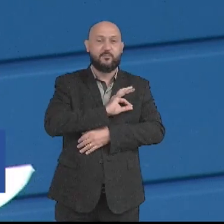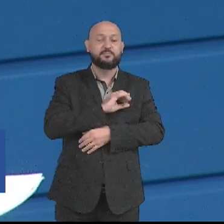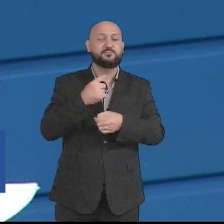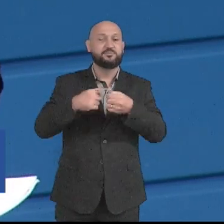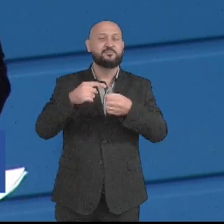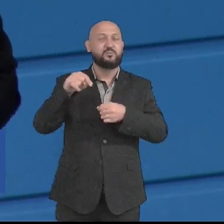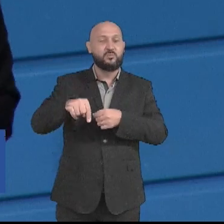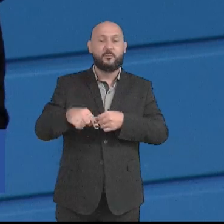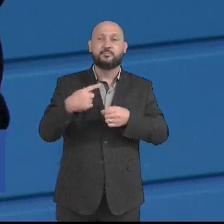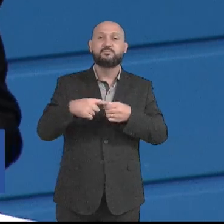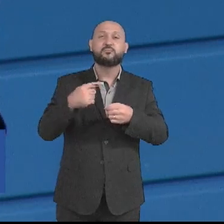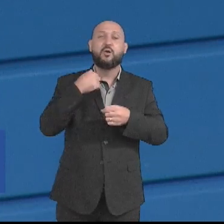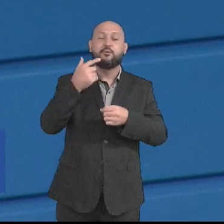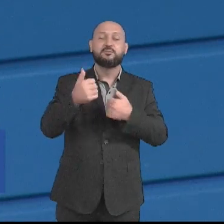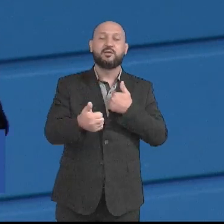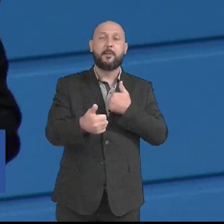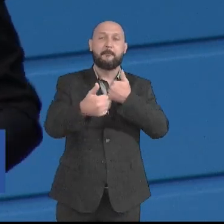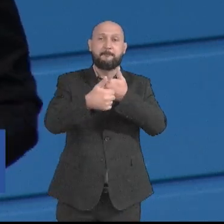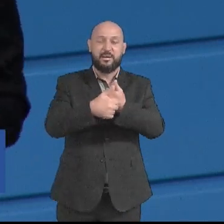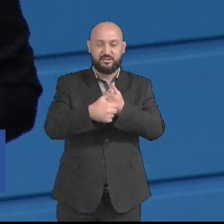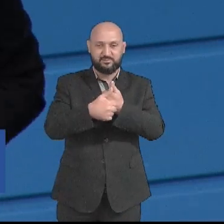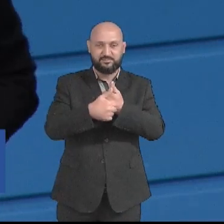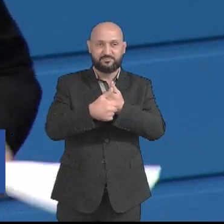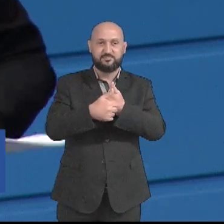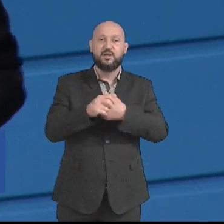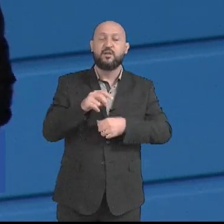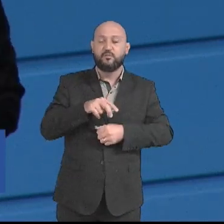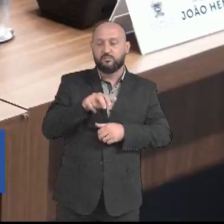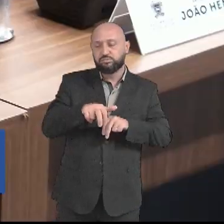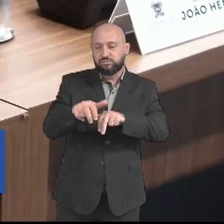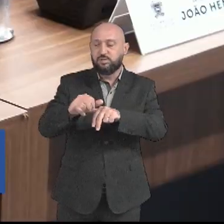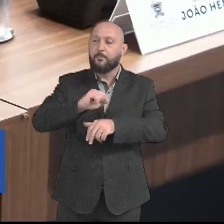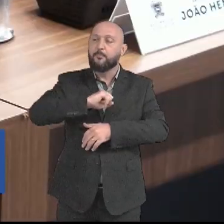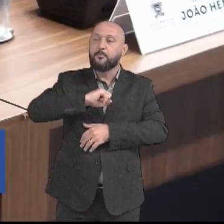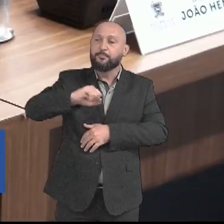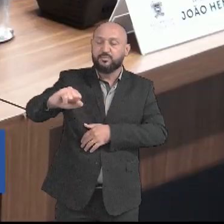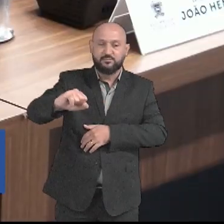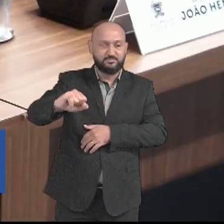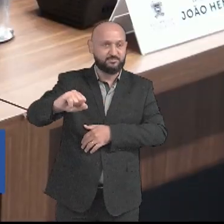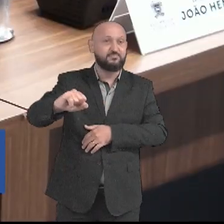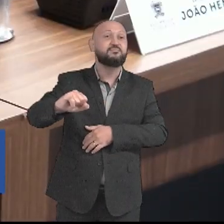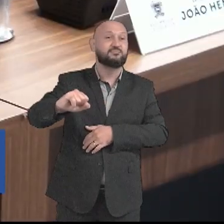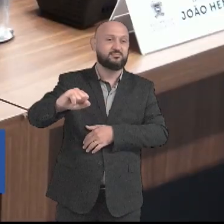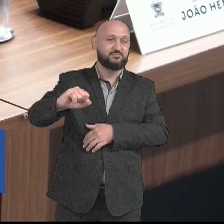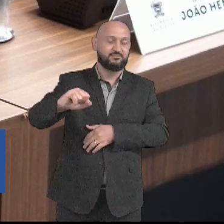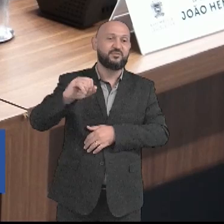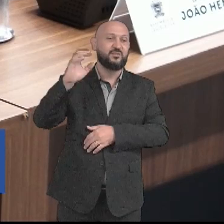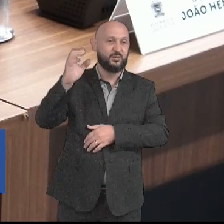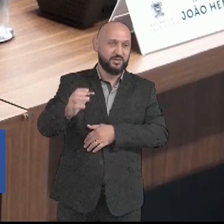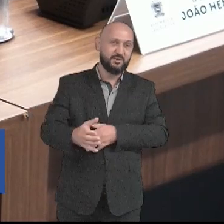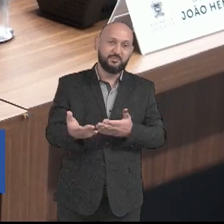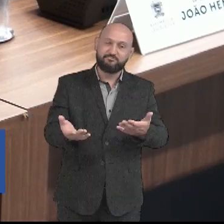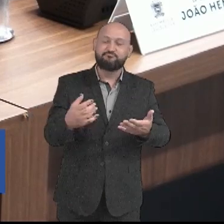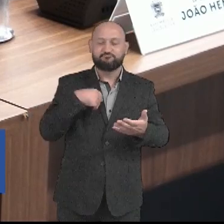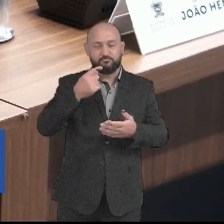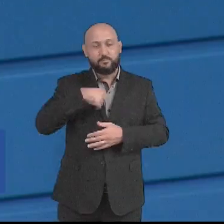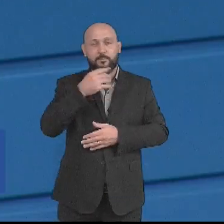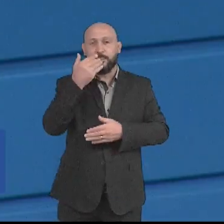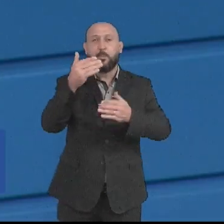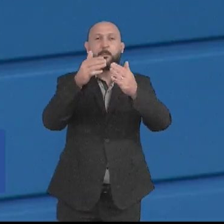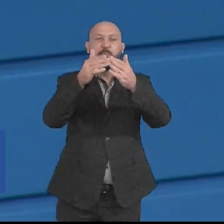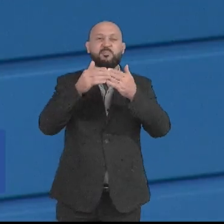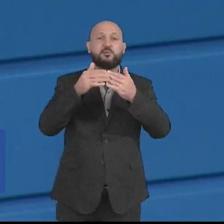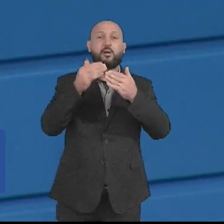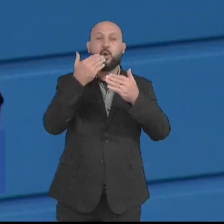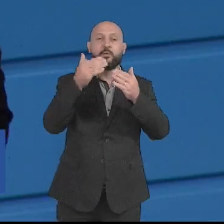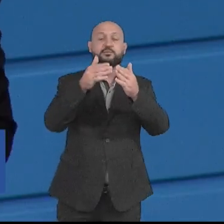Carapó para que o agressor não se aproximasse dela. Ele foi e acabou por consumar esse crime. Nós também solicitamos